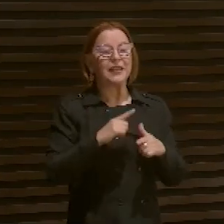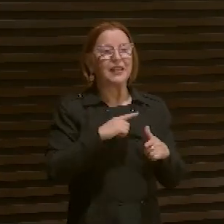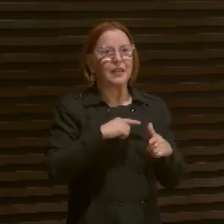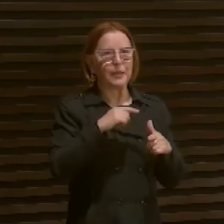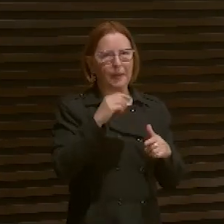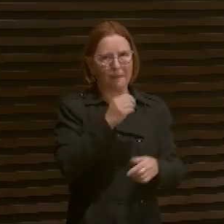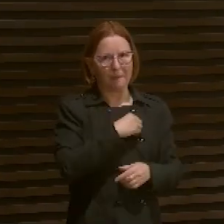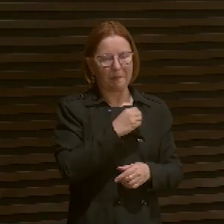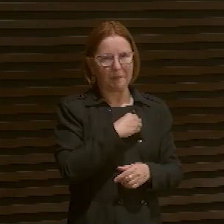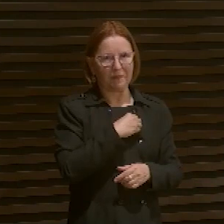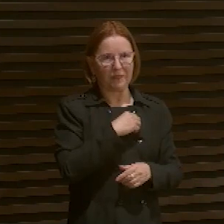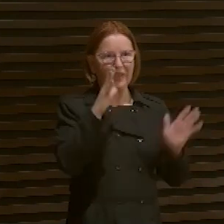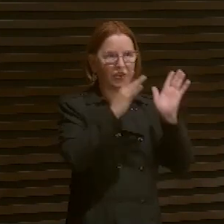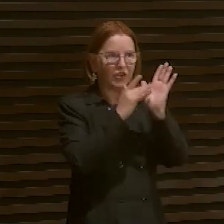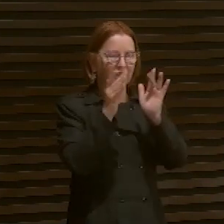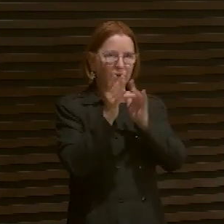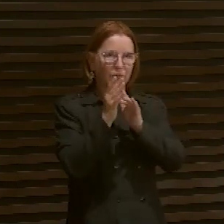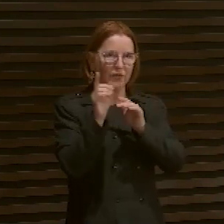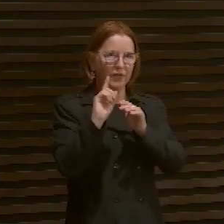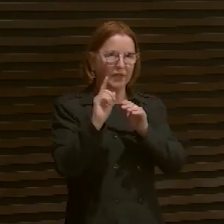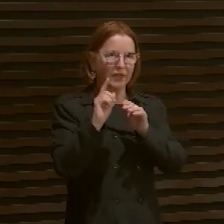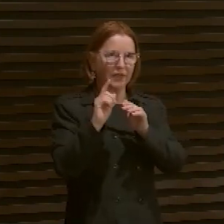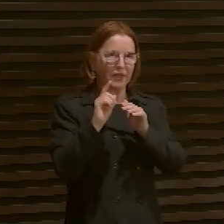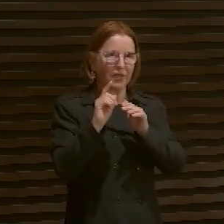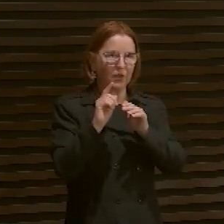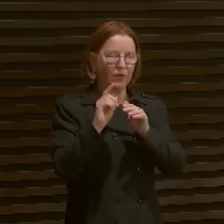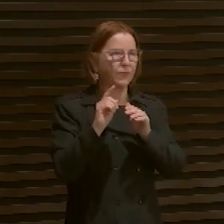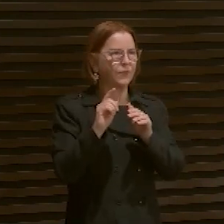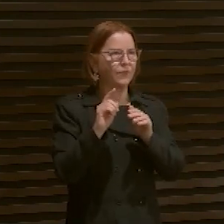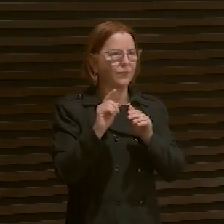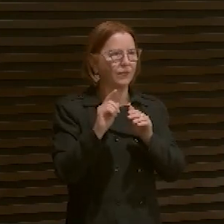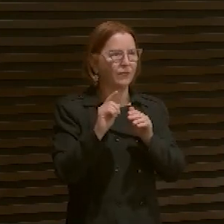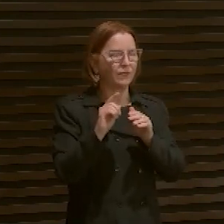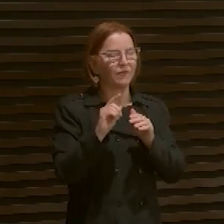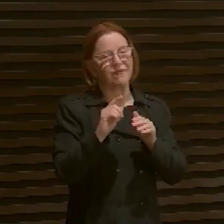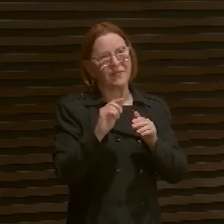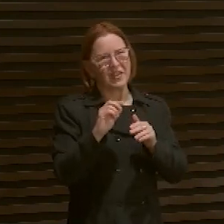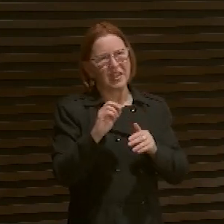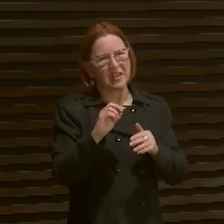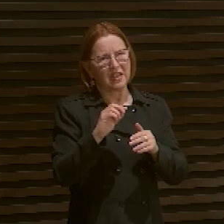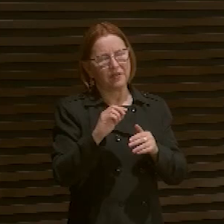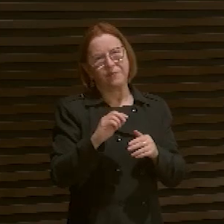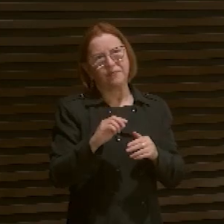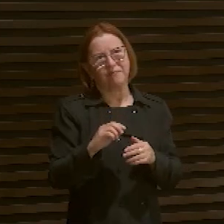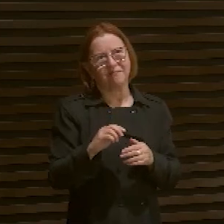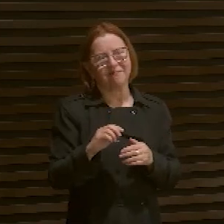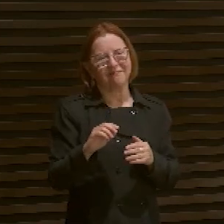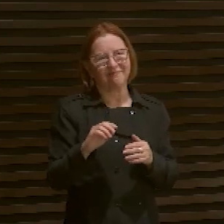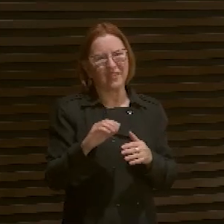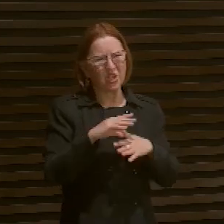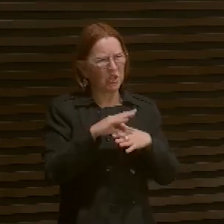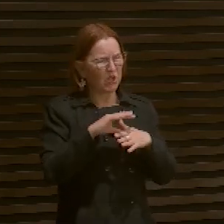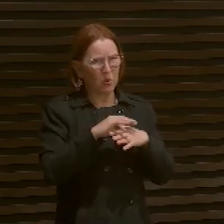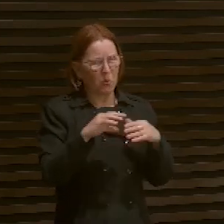Jesus não atua nos sintomas apenas, meus irmãos, ele atua na causa. Ele não veio resolver problema de doença,